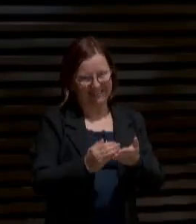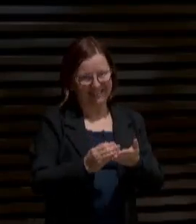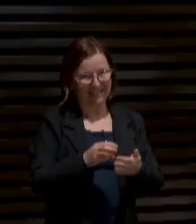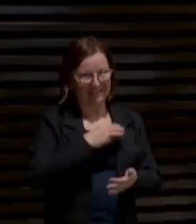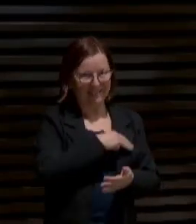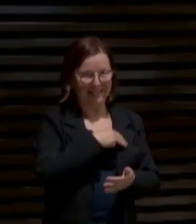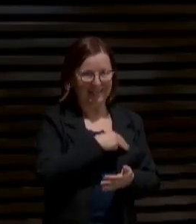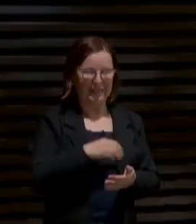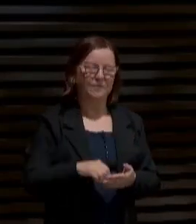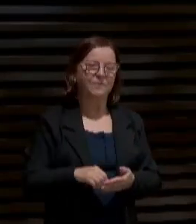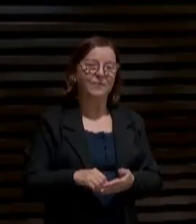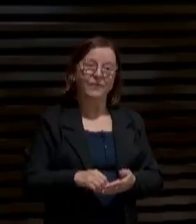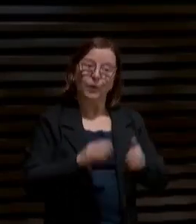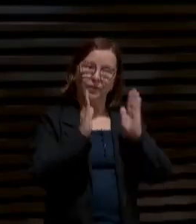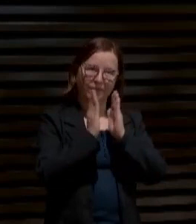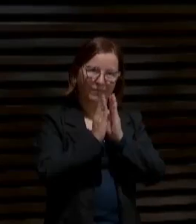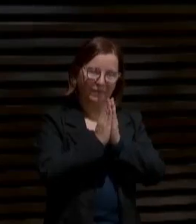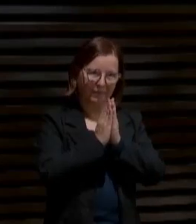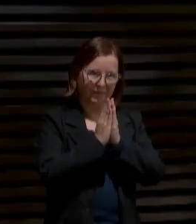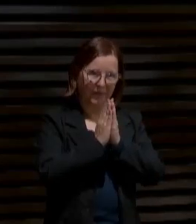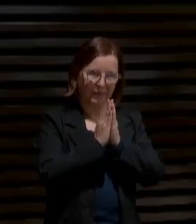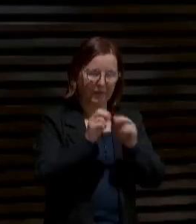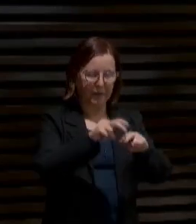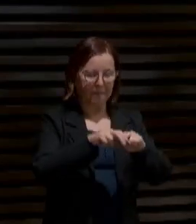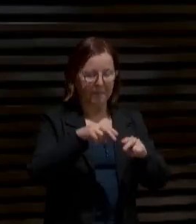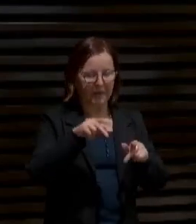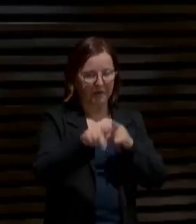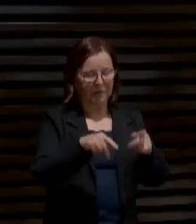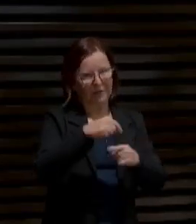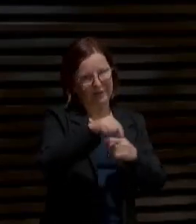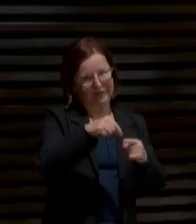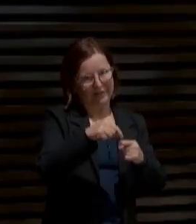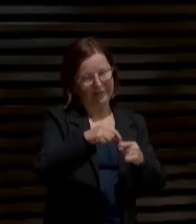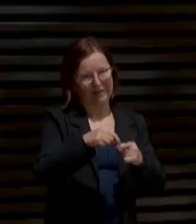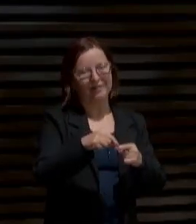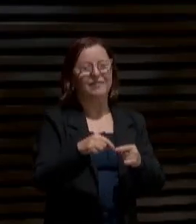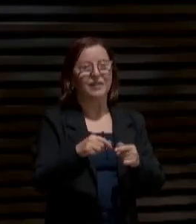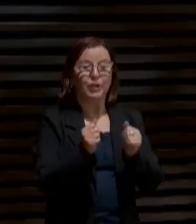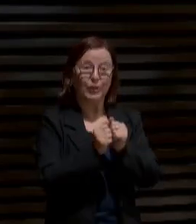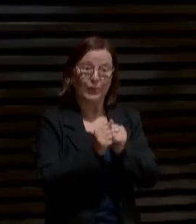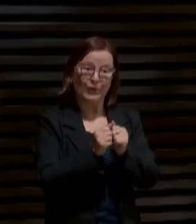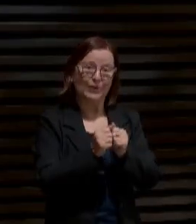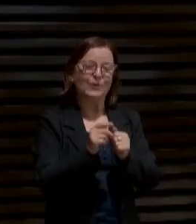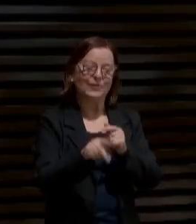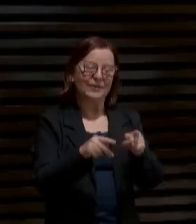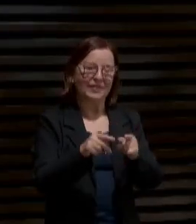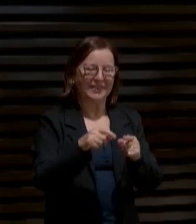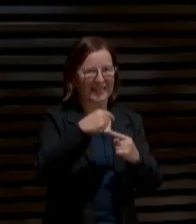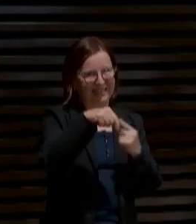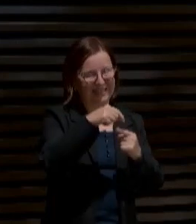comunidade Oramos por e com o Santos louvamos e adoramos a Trindade